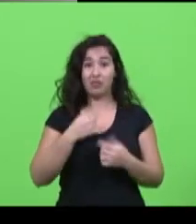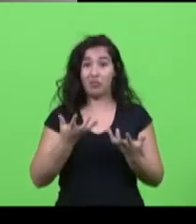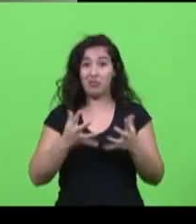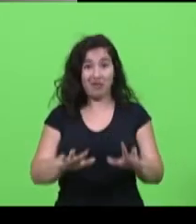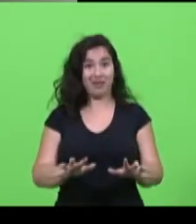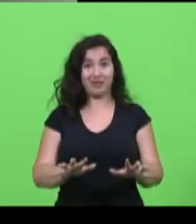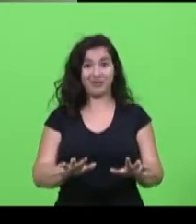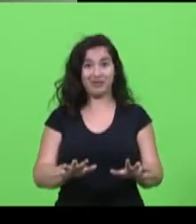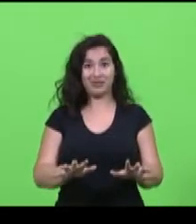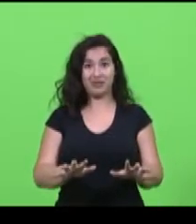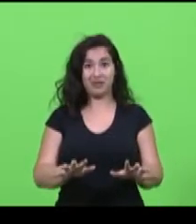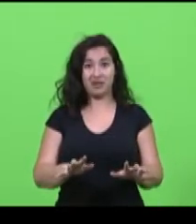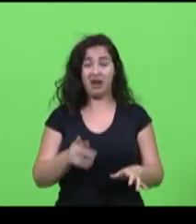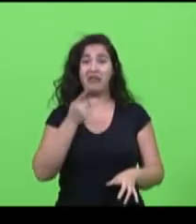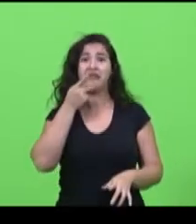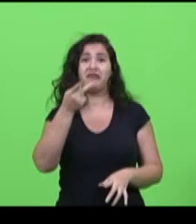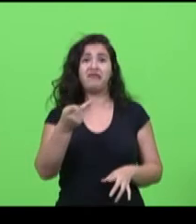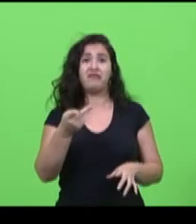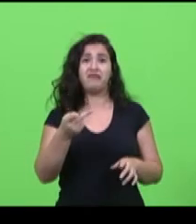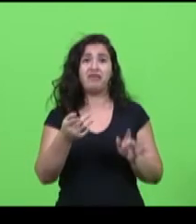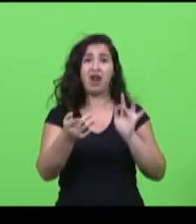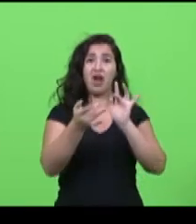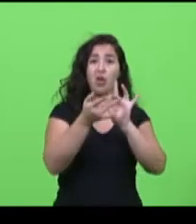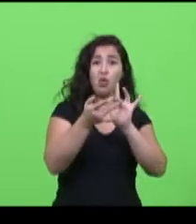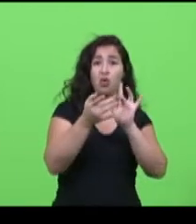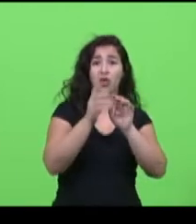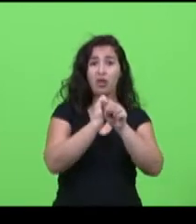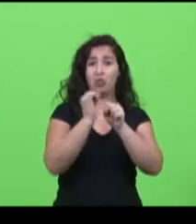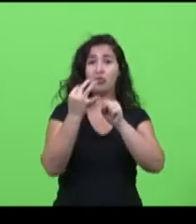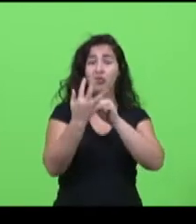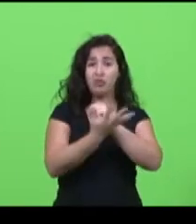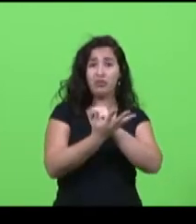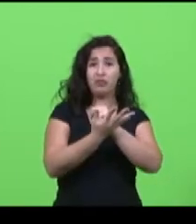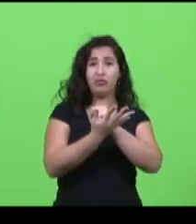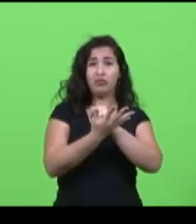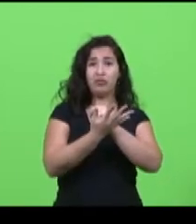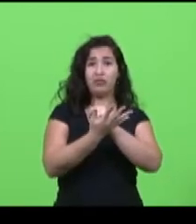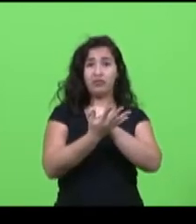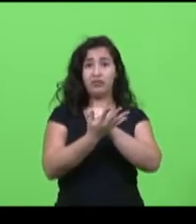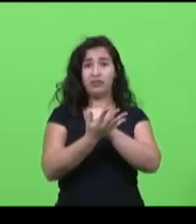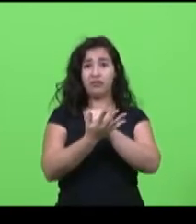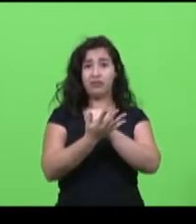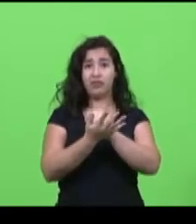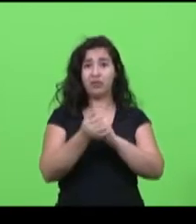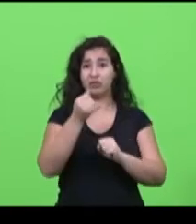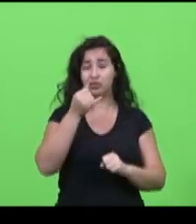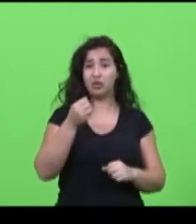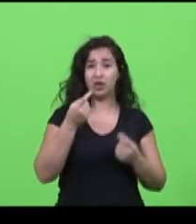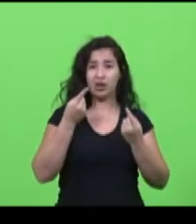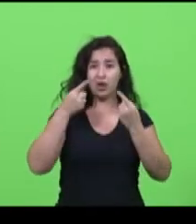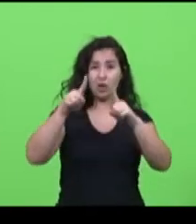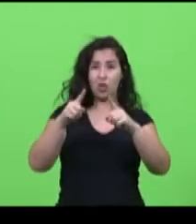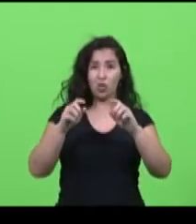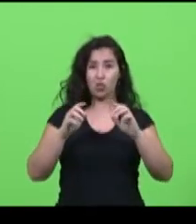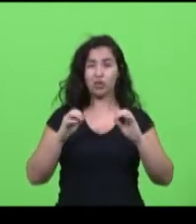simplista de dizer que conviver com o vírus e subverter a ordem sanitária, eu sou frontalmente contra.